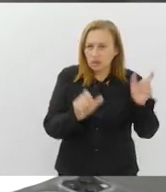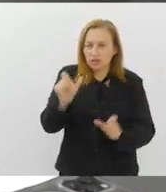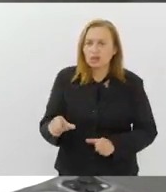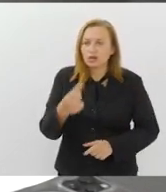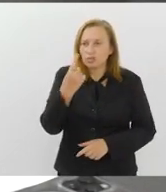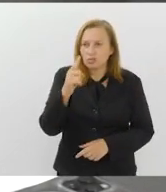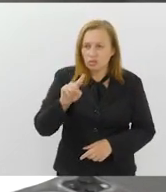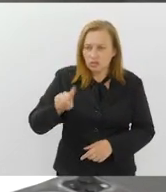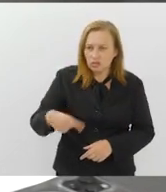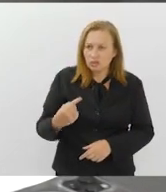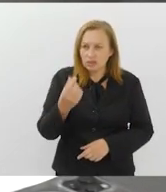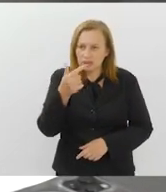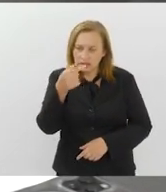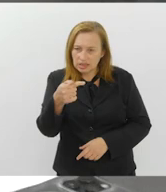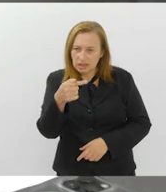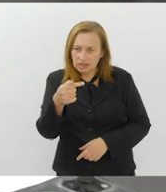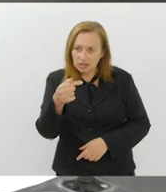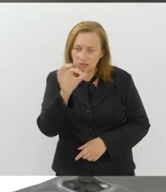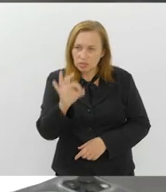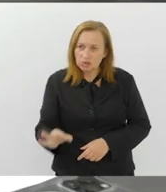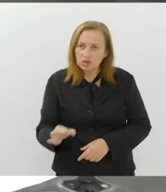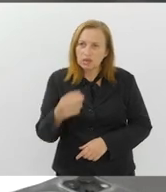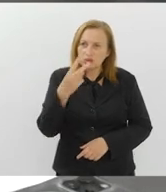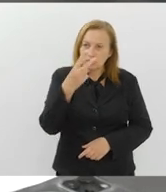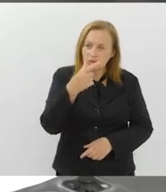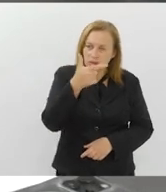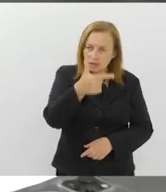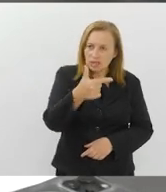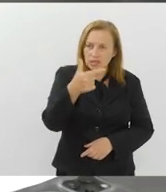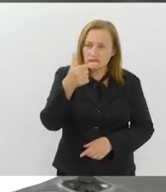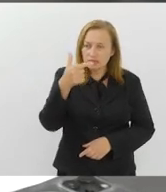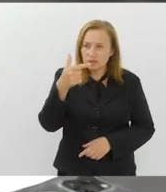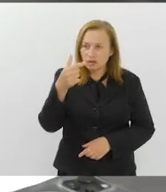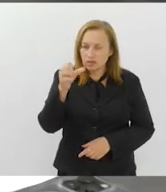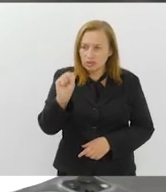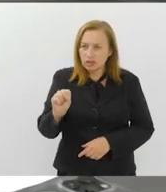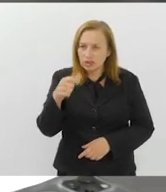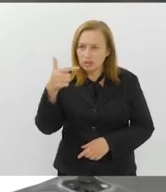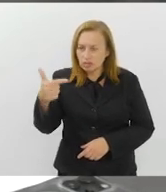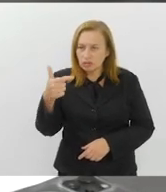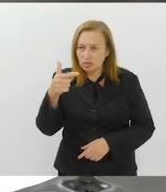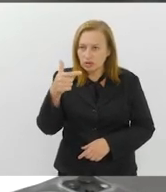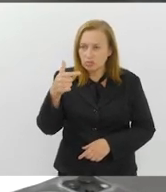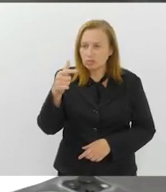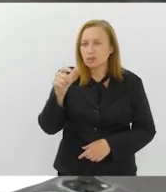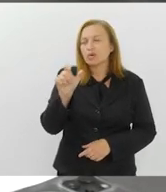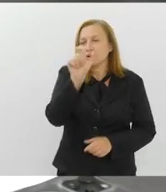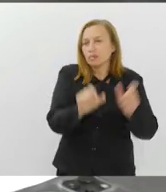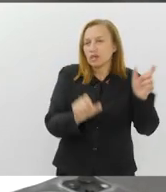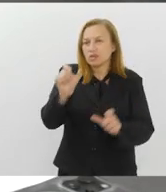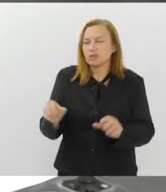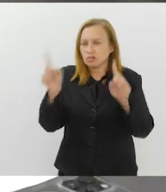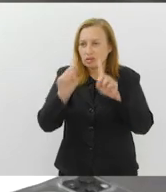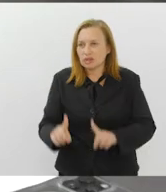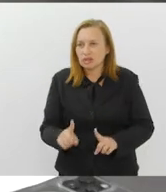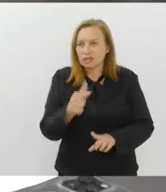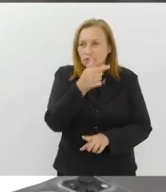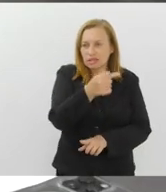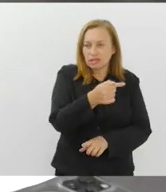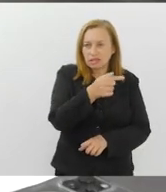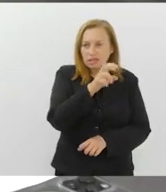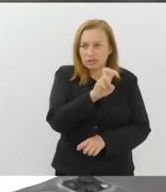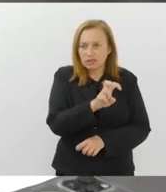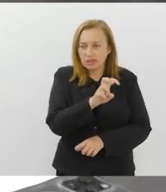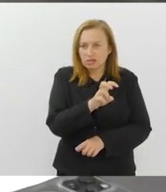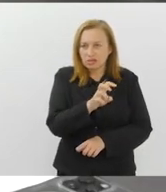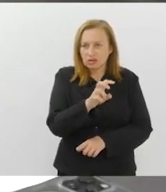1,7%, ou seja, 282 pessoas com algum tipo de deficiência, e 75 com TEA TGD, que